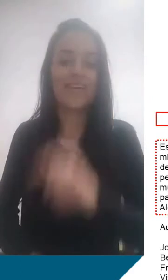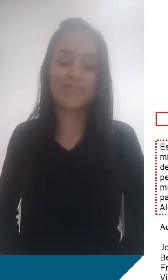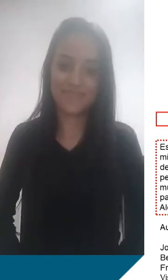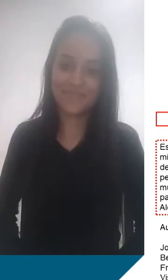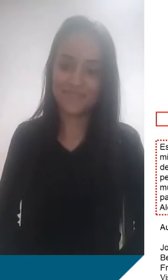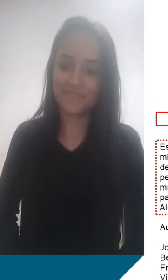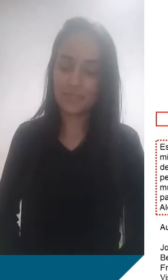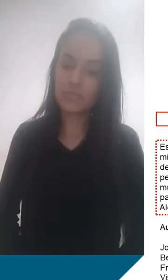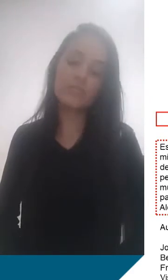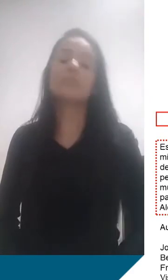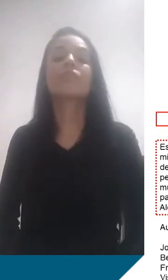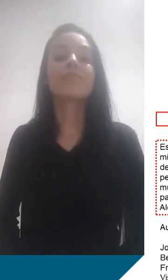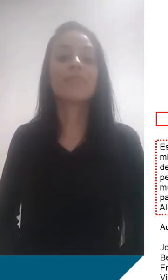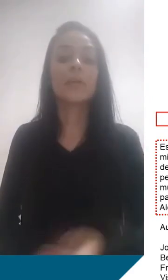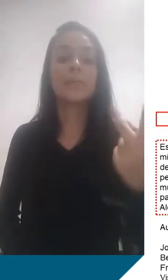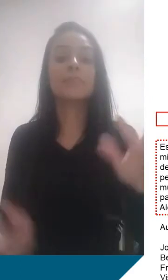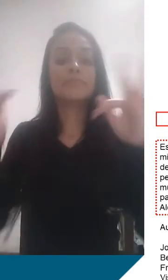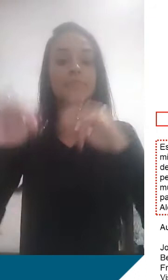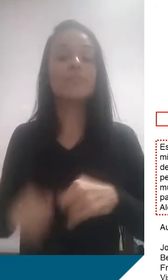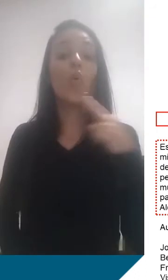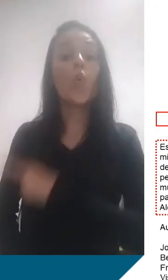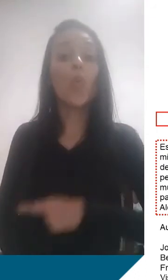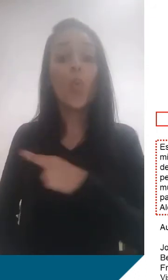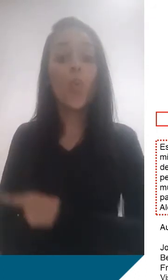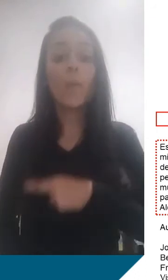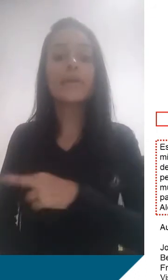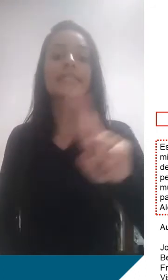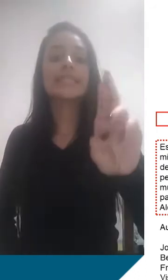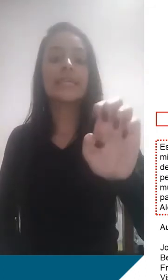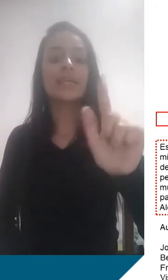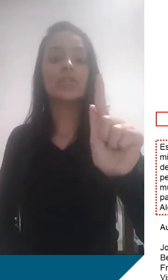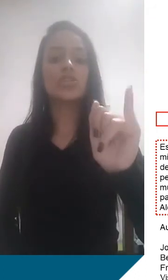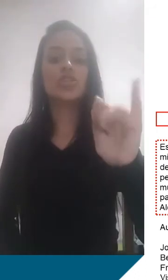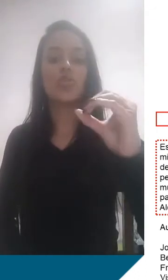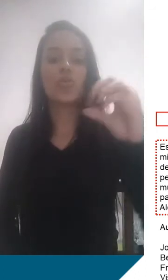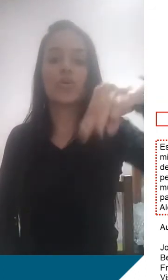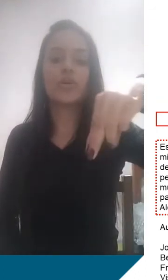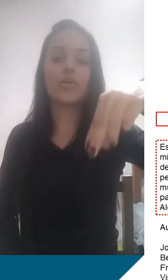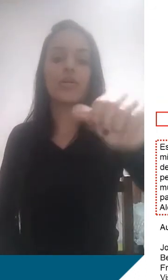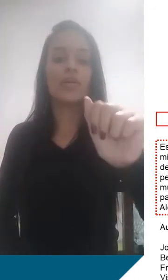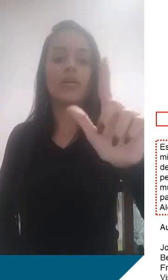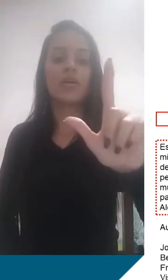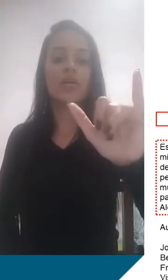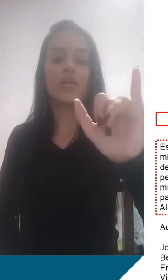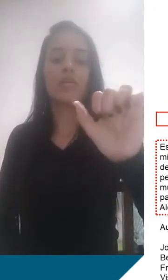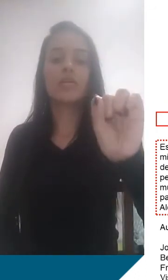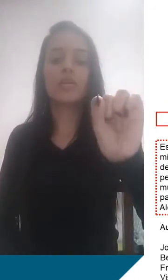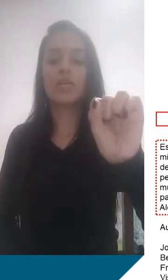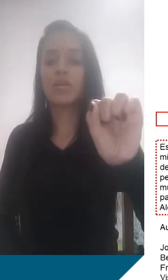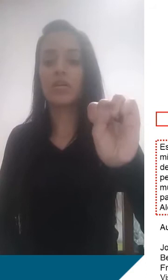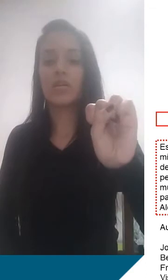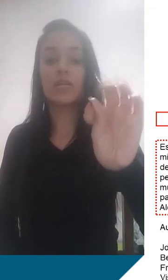Por fim, o romance regionalista trabalhava toda uma ruralidade brasileira a fim de construir uma